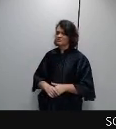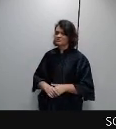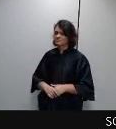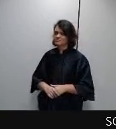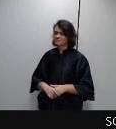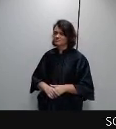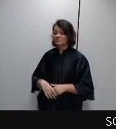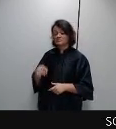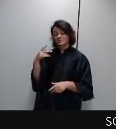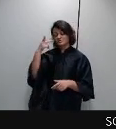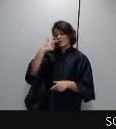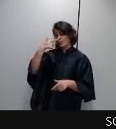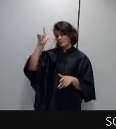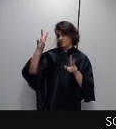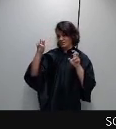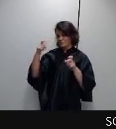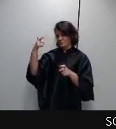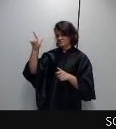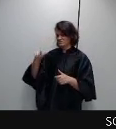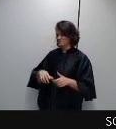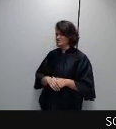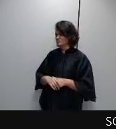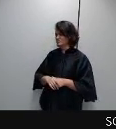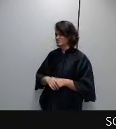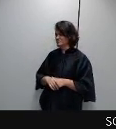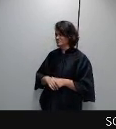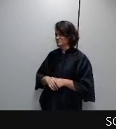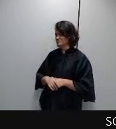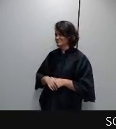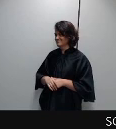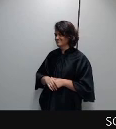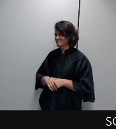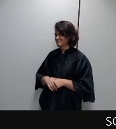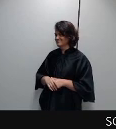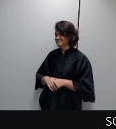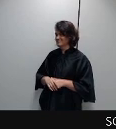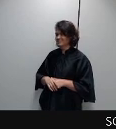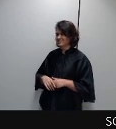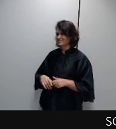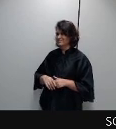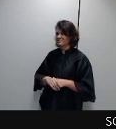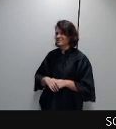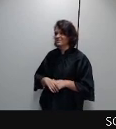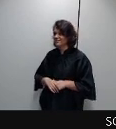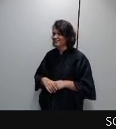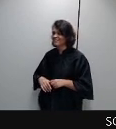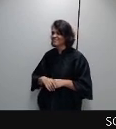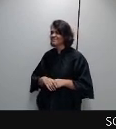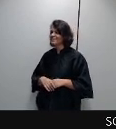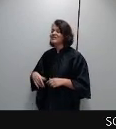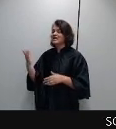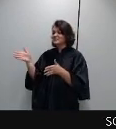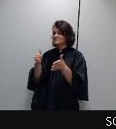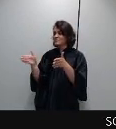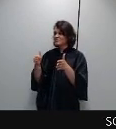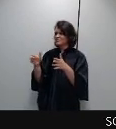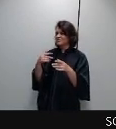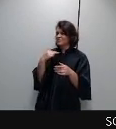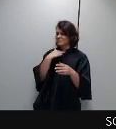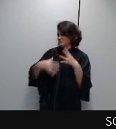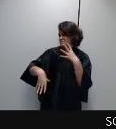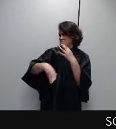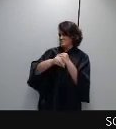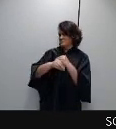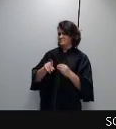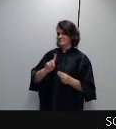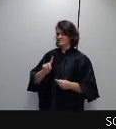é outra história é presente Ah meu filho esse frase dez anos nem deveria ser implementada nem